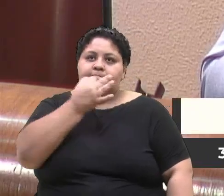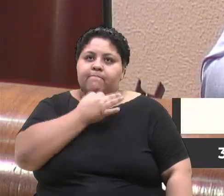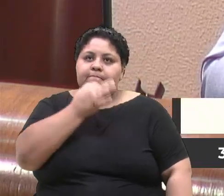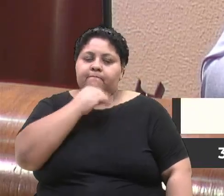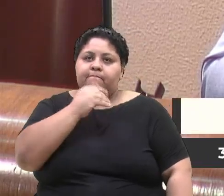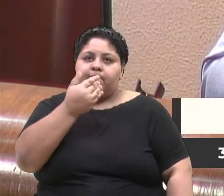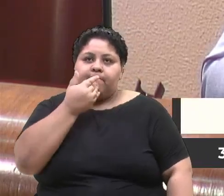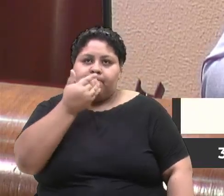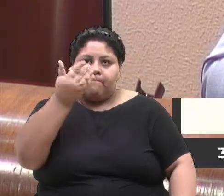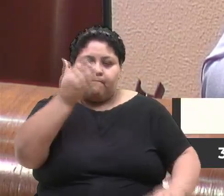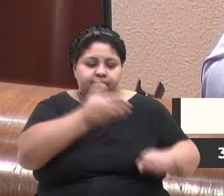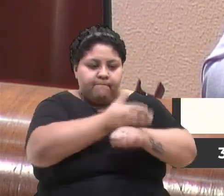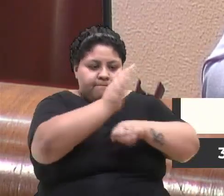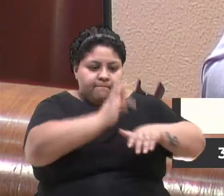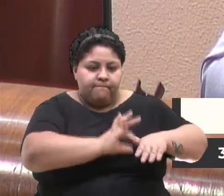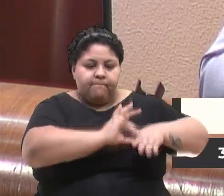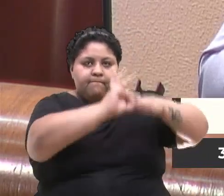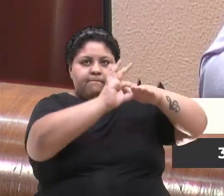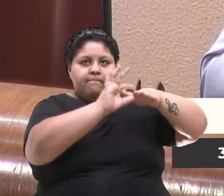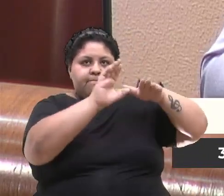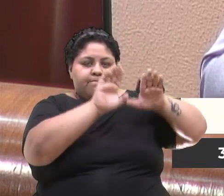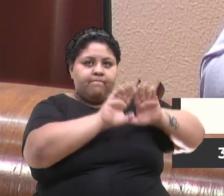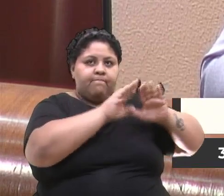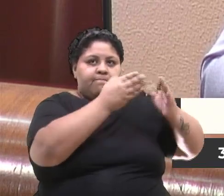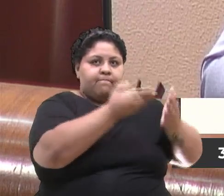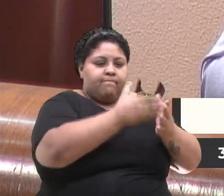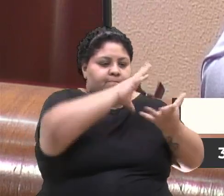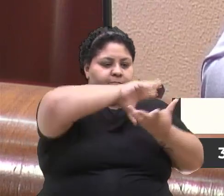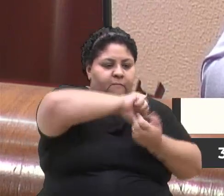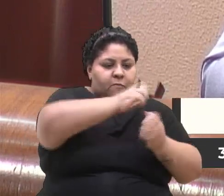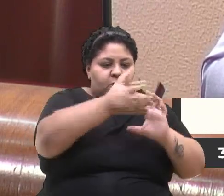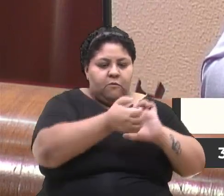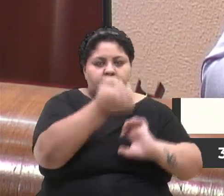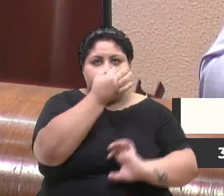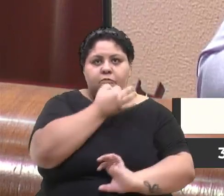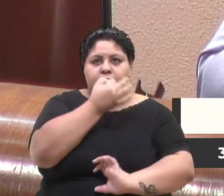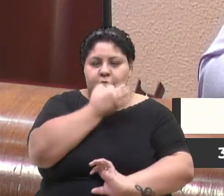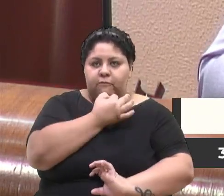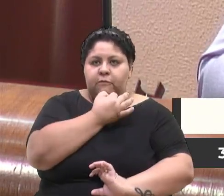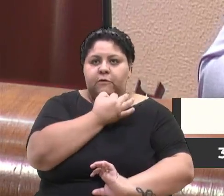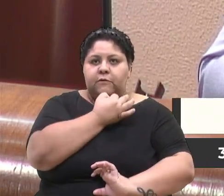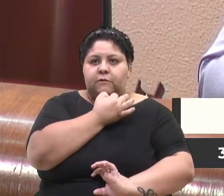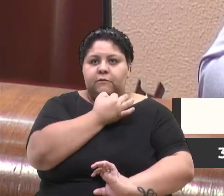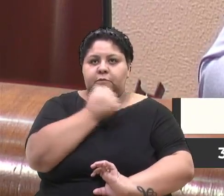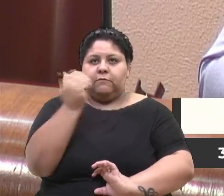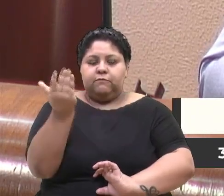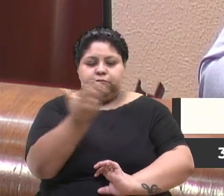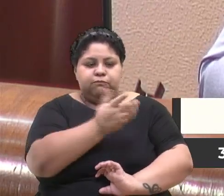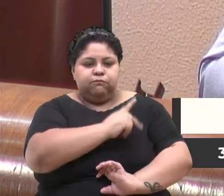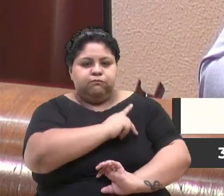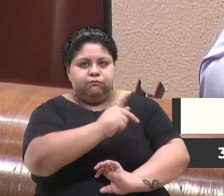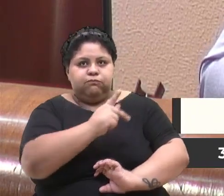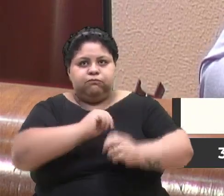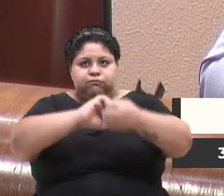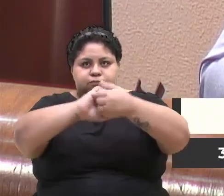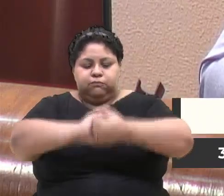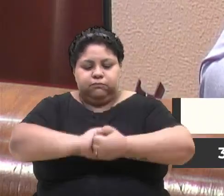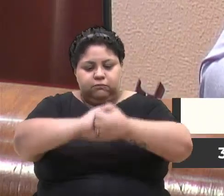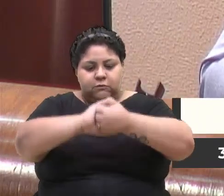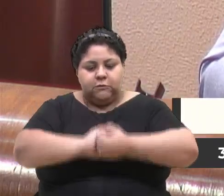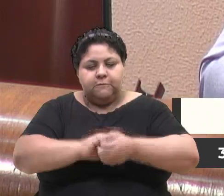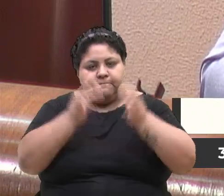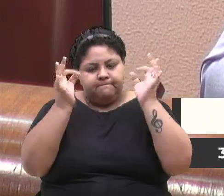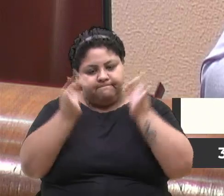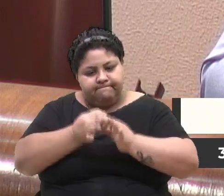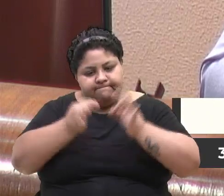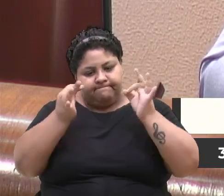Solicitação de acordo de liderança para a Comissão do Artesanato Caxiense, o Comarc. Prezado presidente, cumprimentando-lhe cordialmente, viemos,